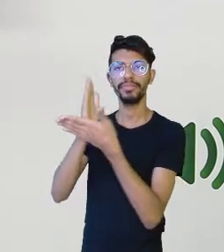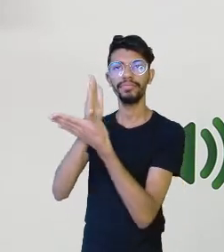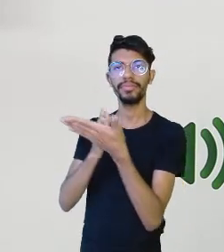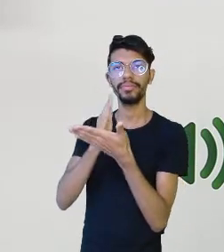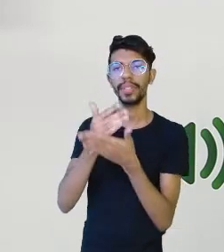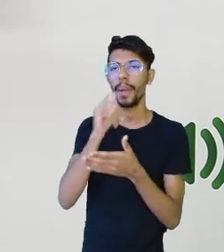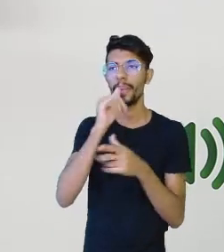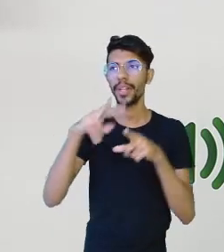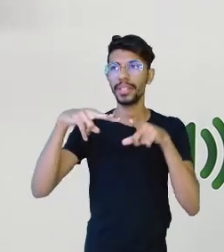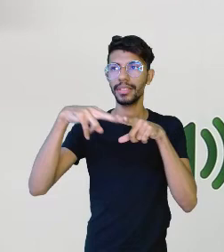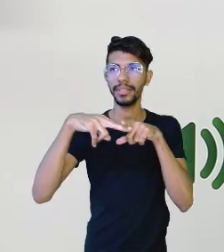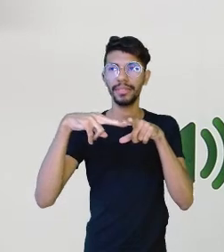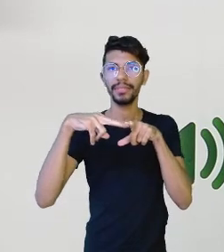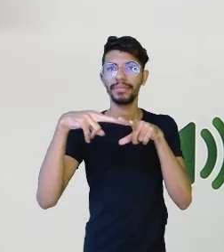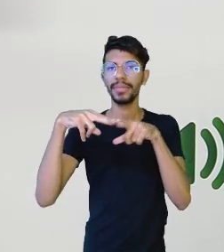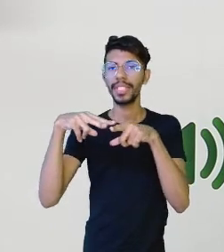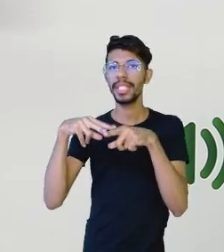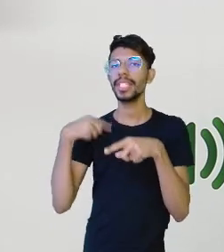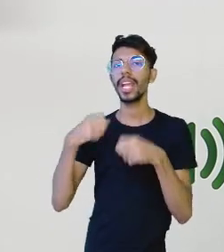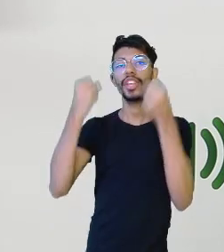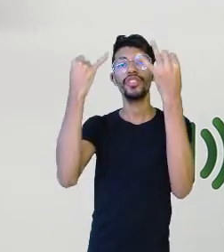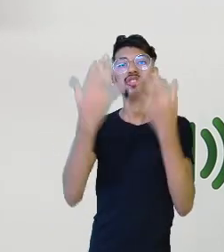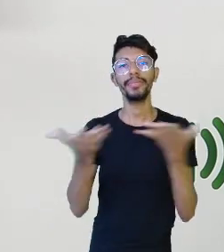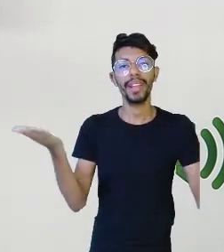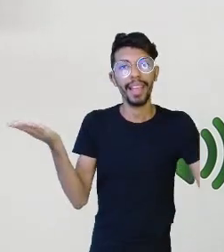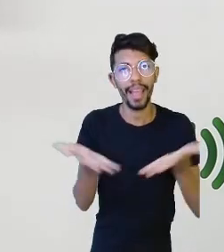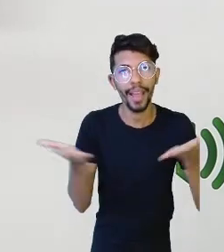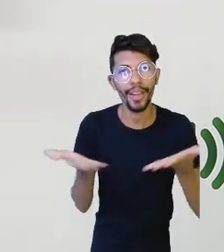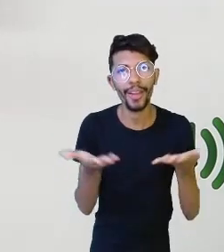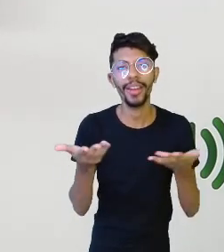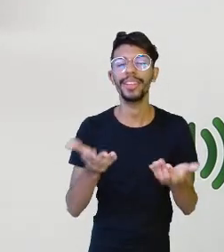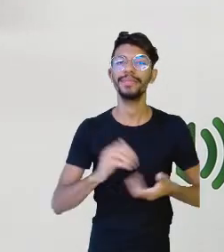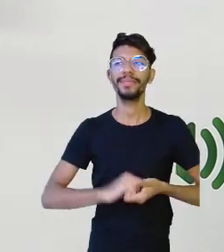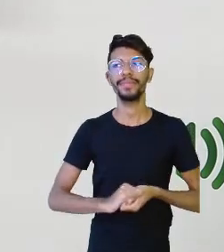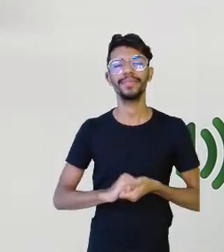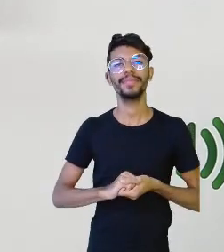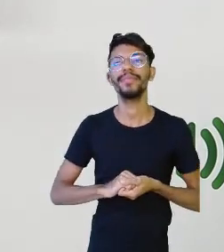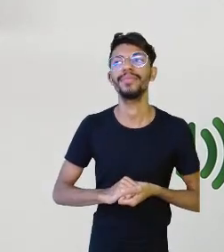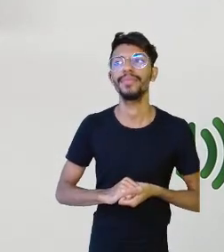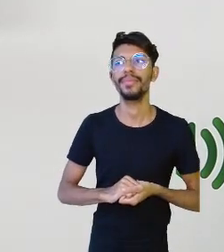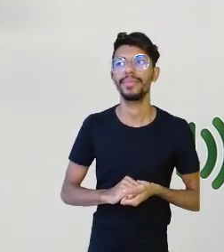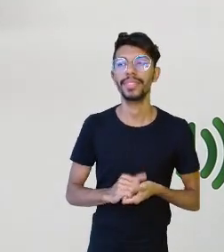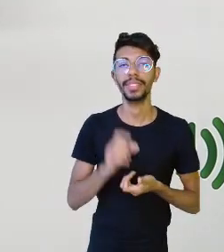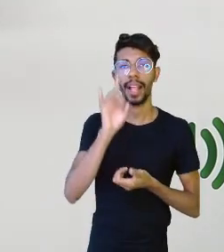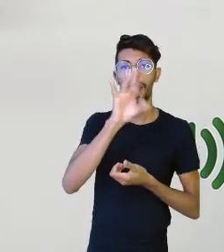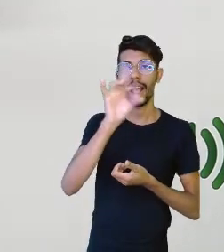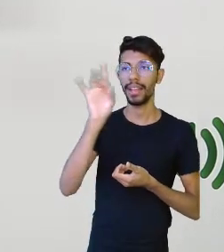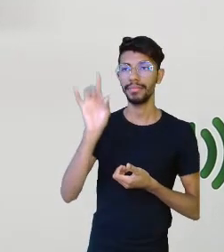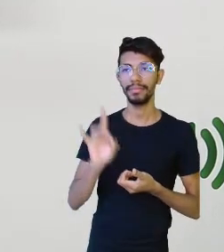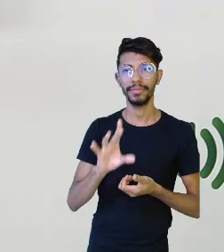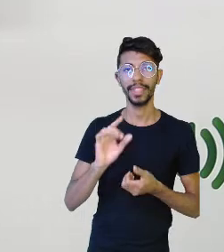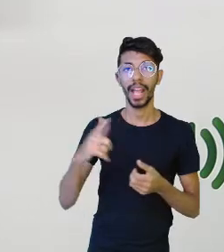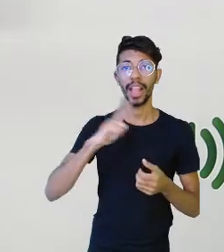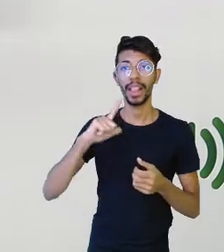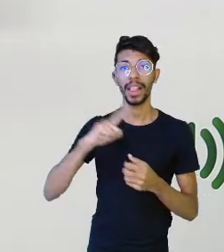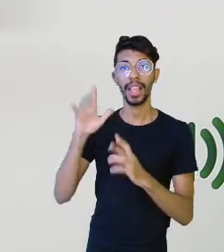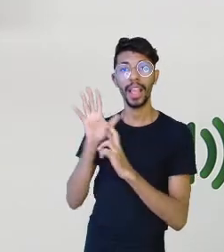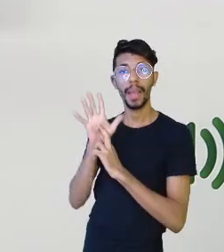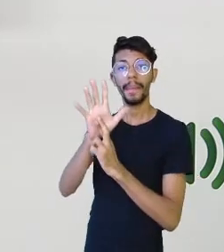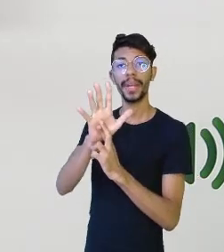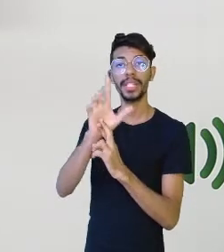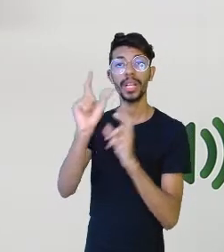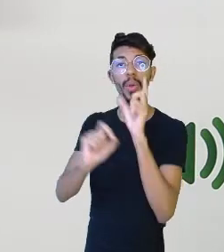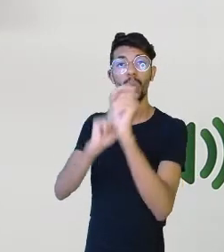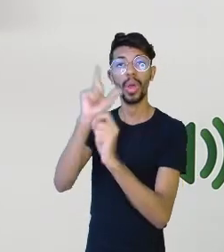da pizza que eu acabei de falar para você que está em casa. Cada fração dessa